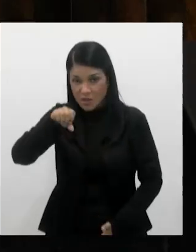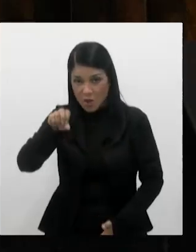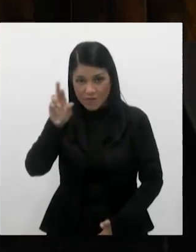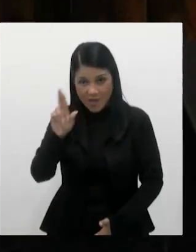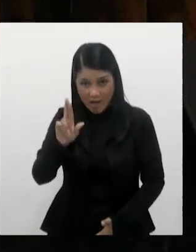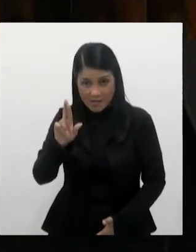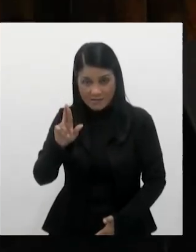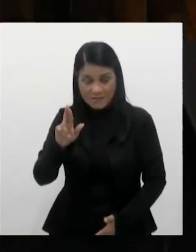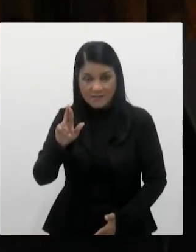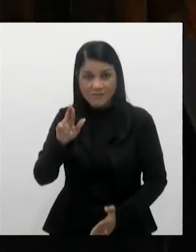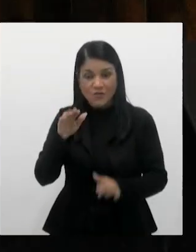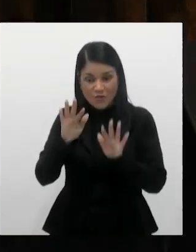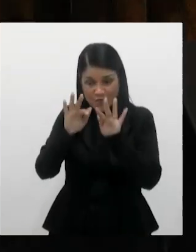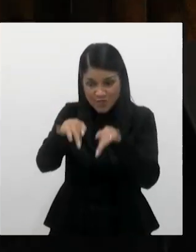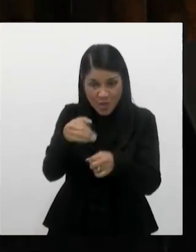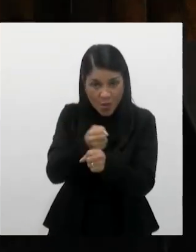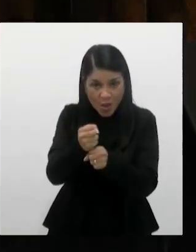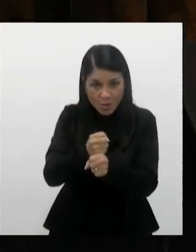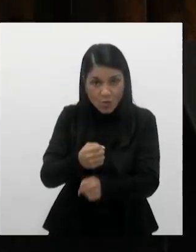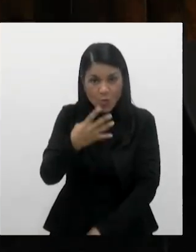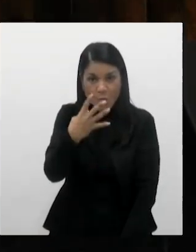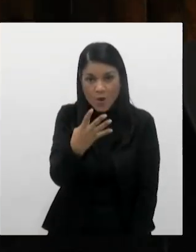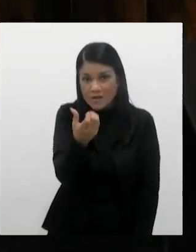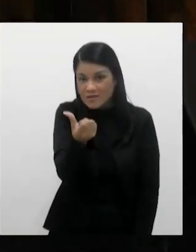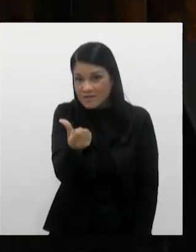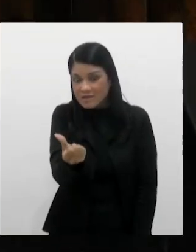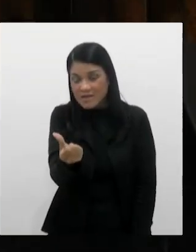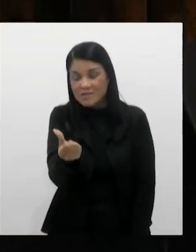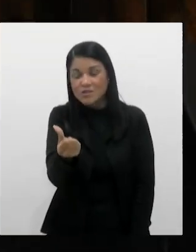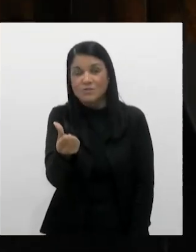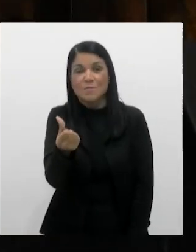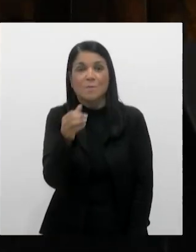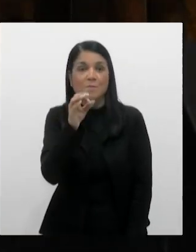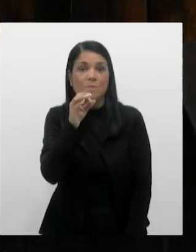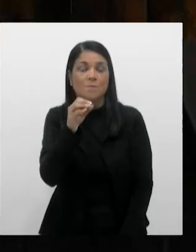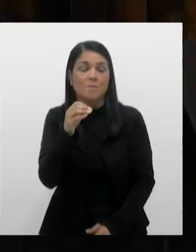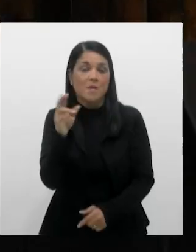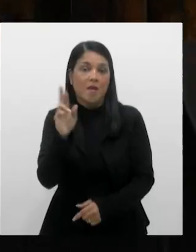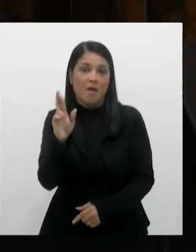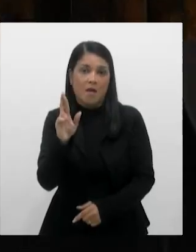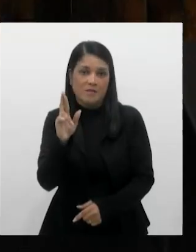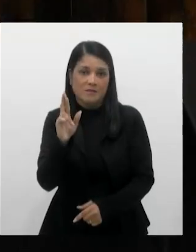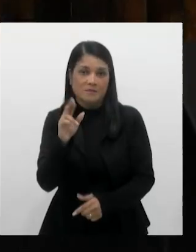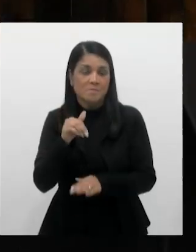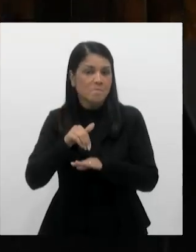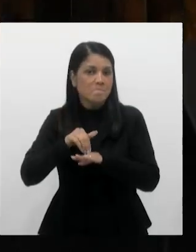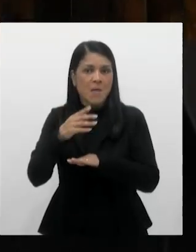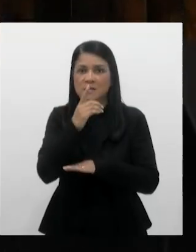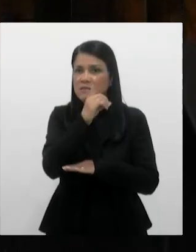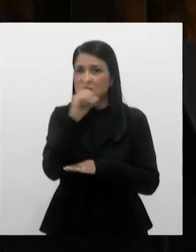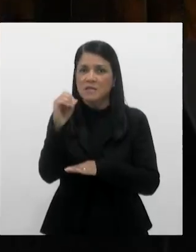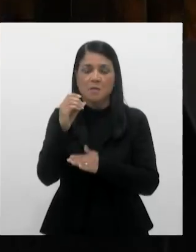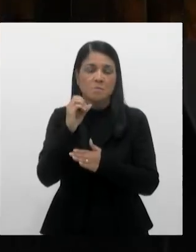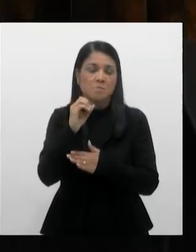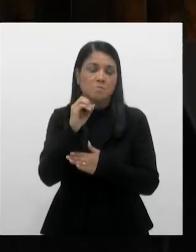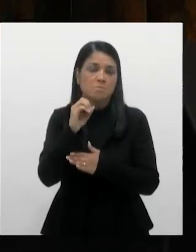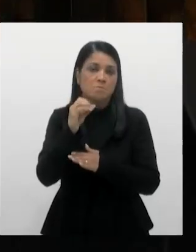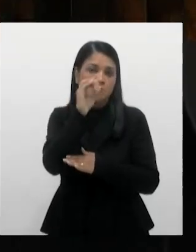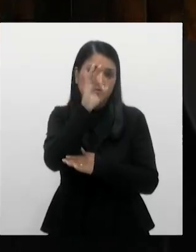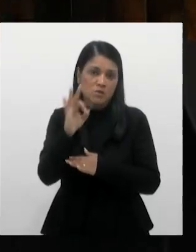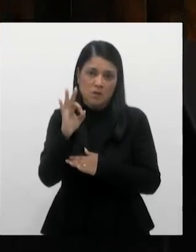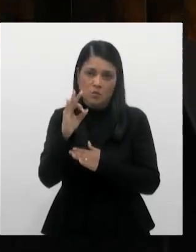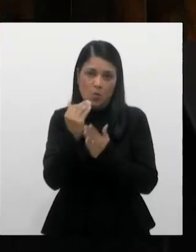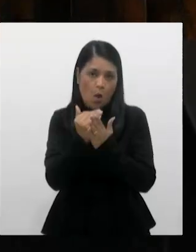pagar R$46, mais do que 100% de aumento. Mais do que 100% de aumento. E